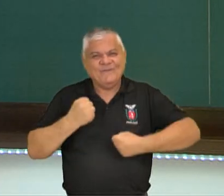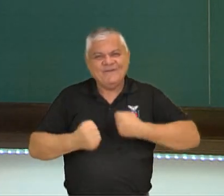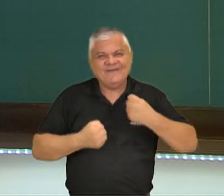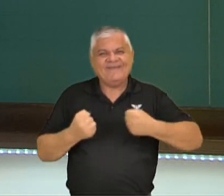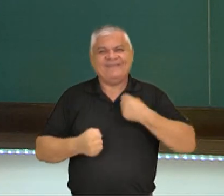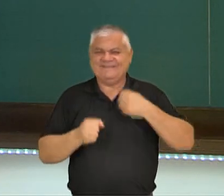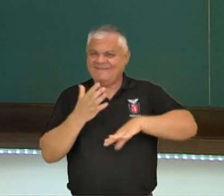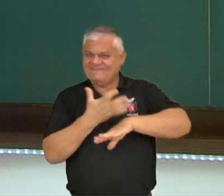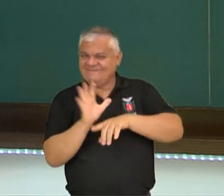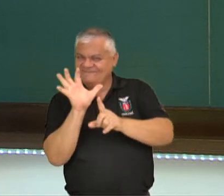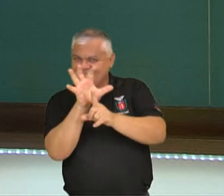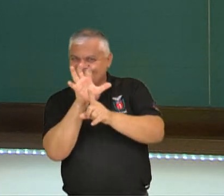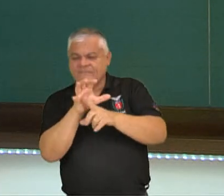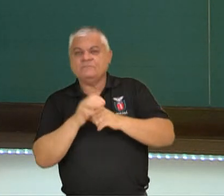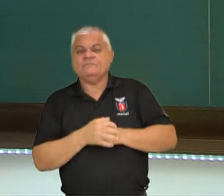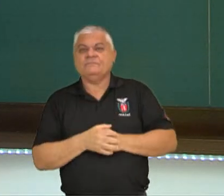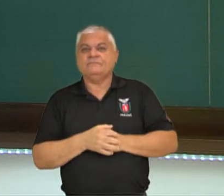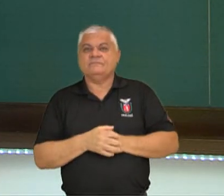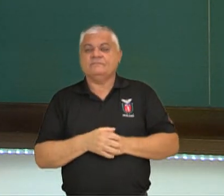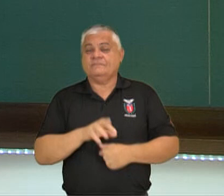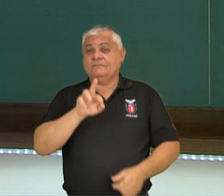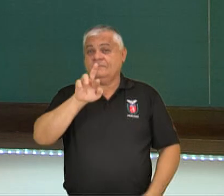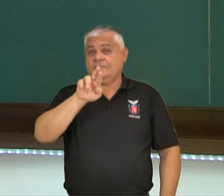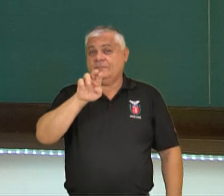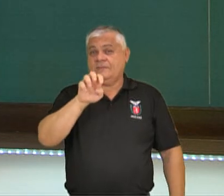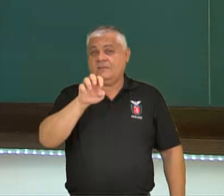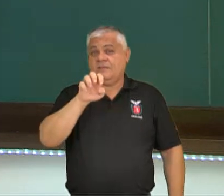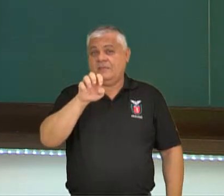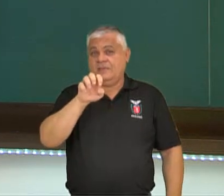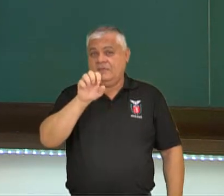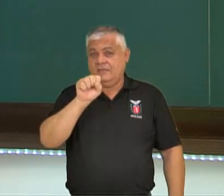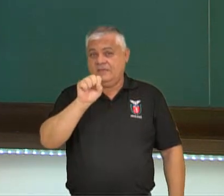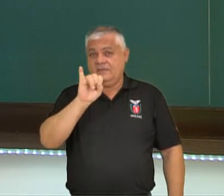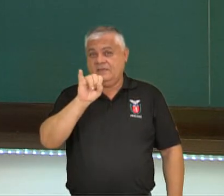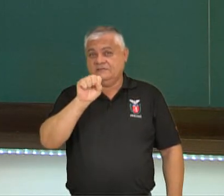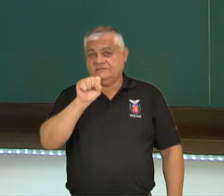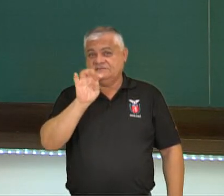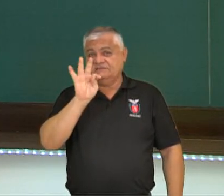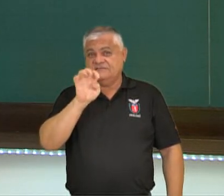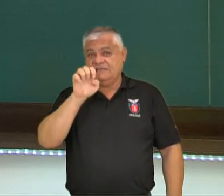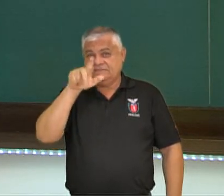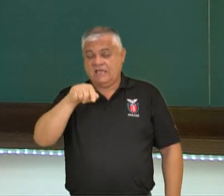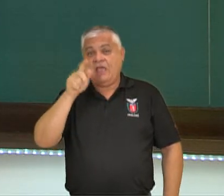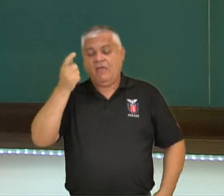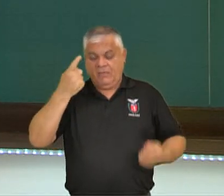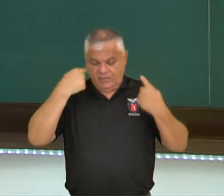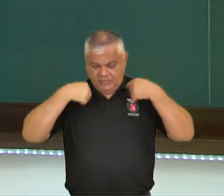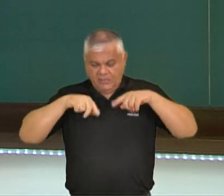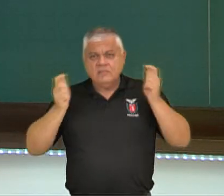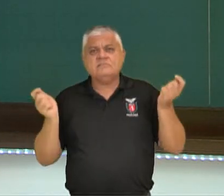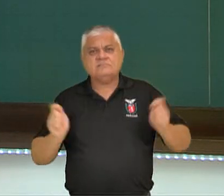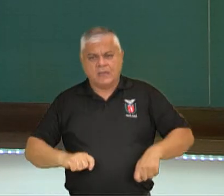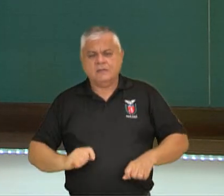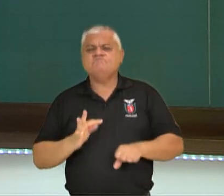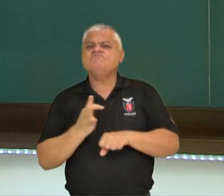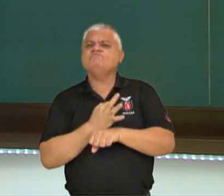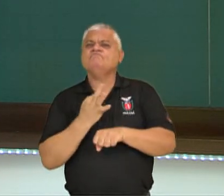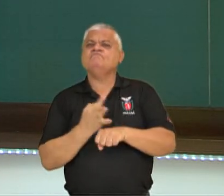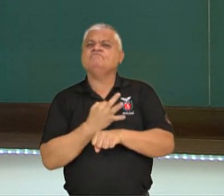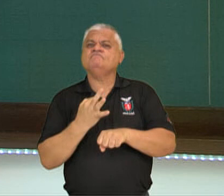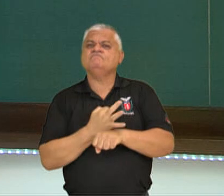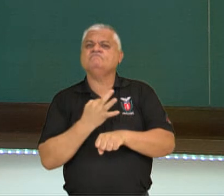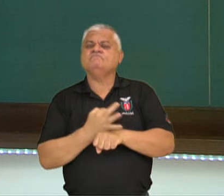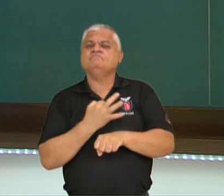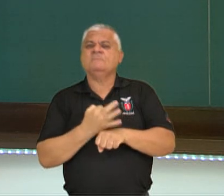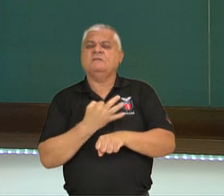Então, resistência é a capacidade de uma pessoa de resistir a esforços físicos por